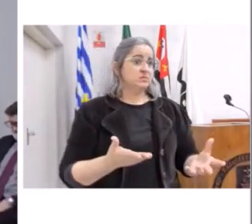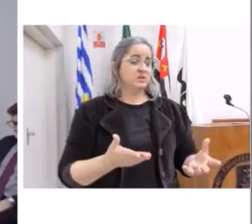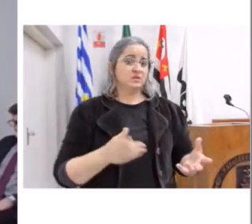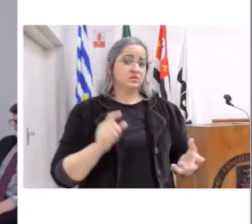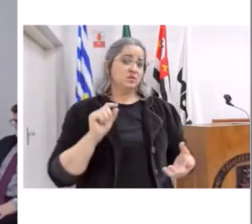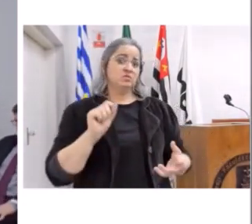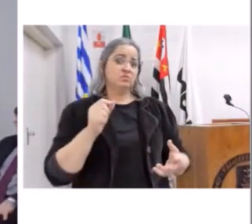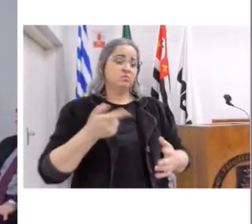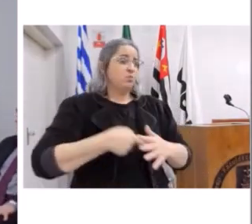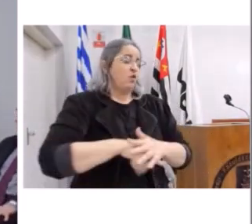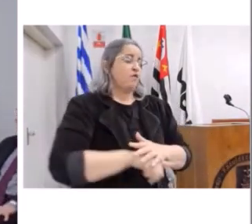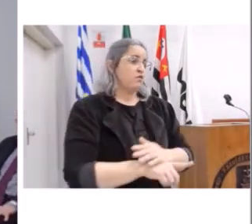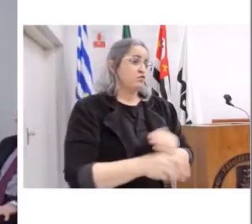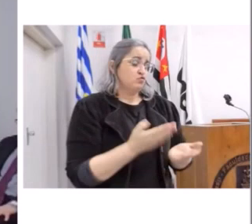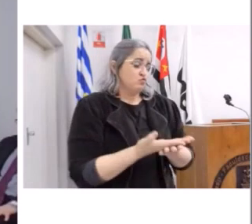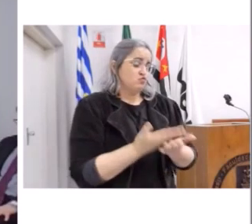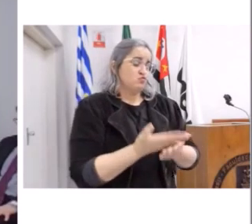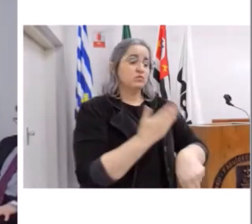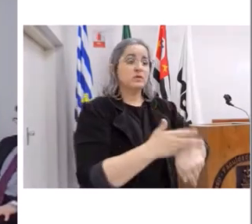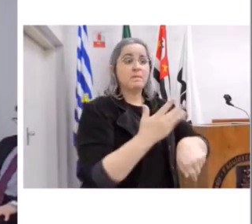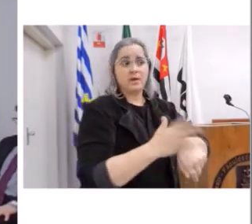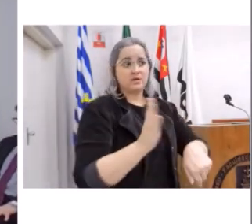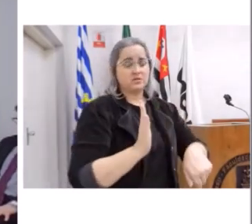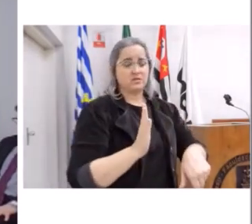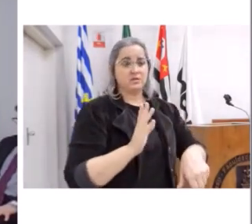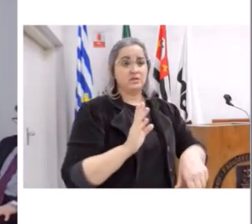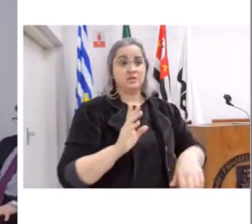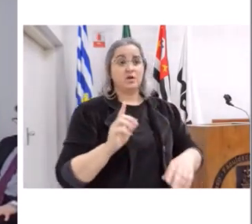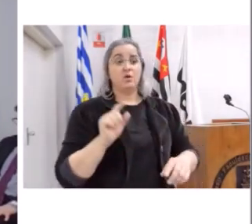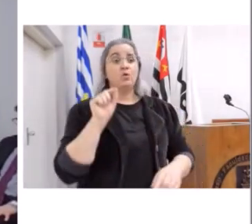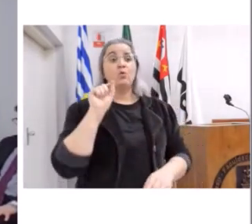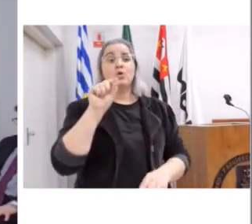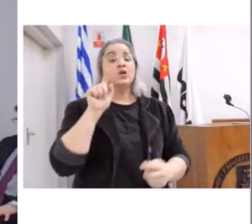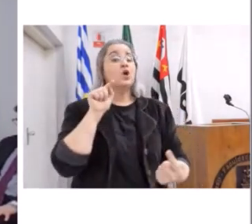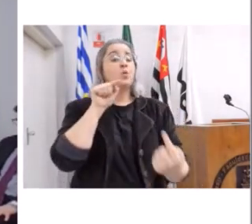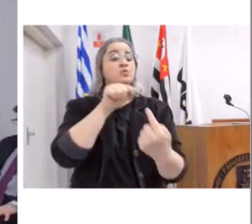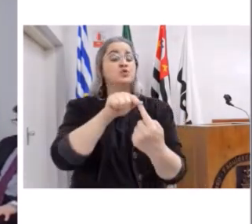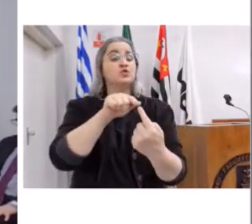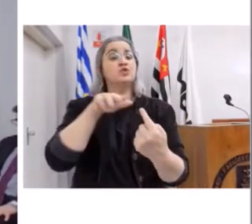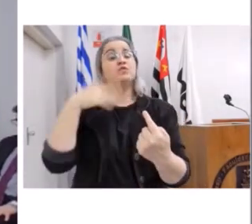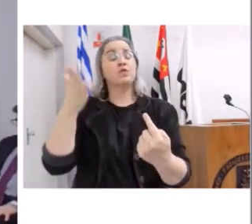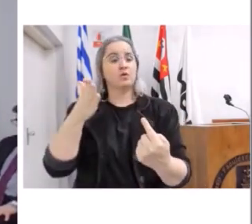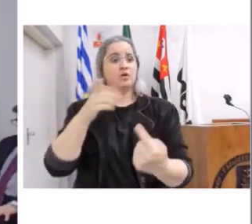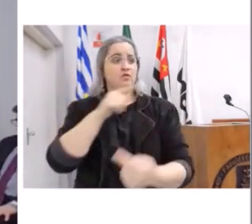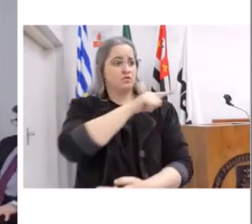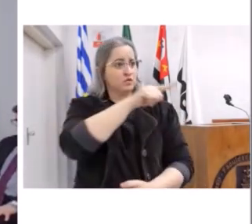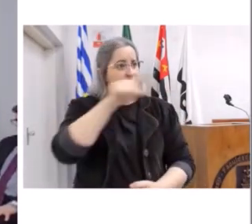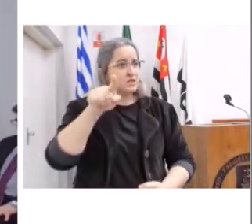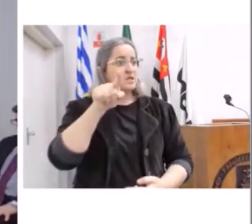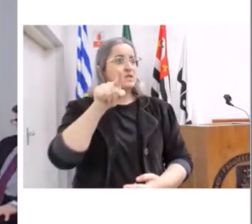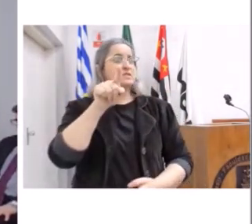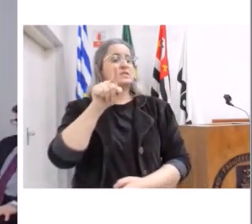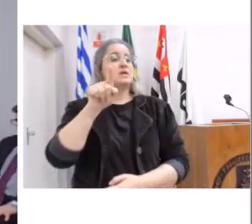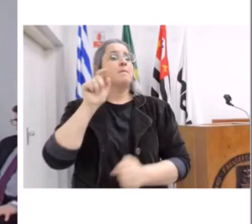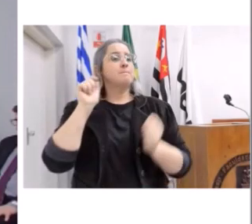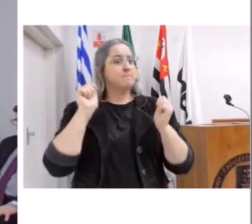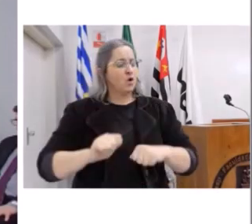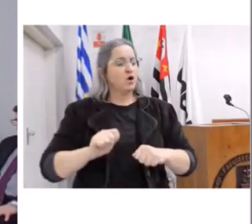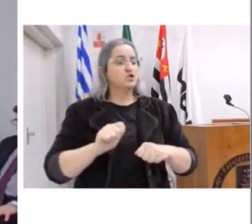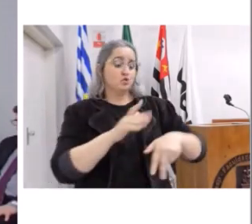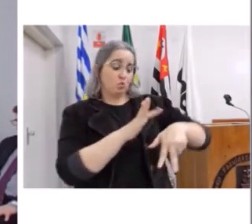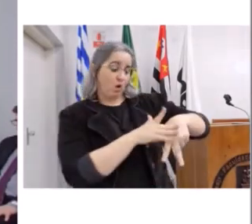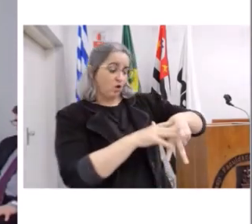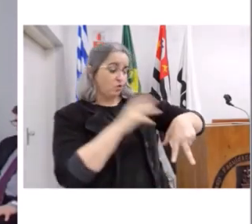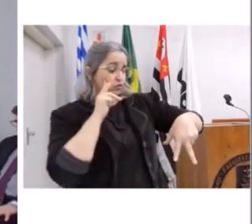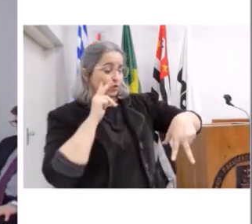básicas aplicadas. E não é essa a proposta. A proposta é exatamente vocês terem um know-how para vocês poderem assistir esse perfil,